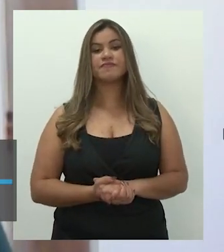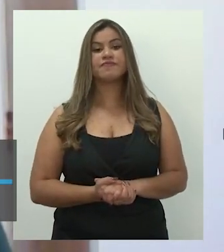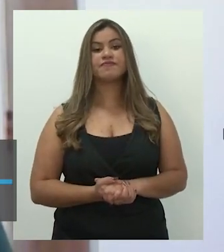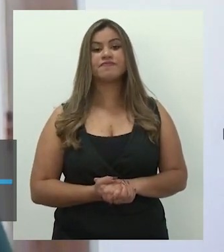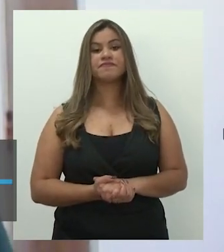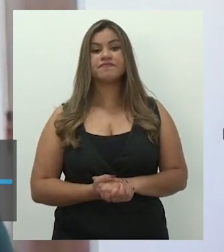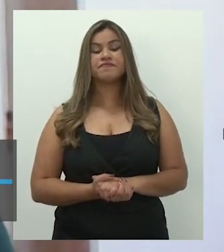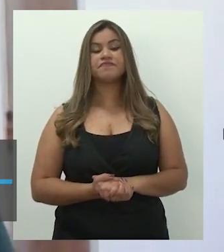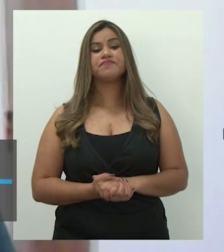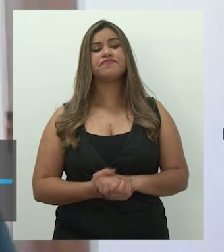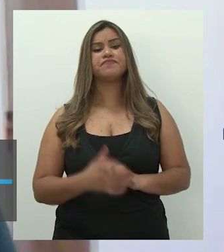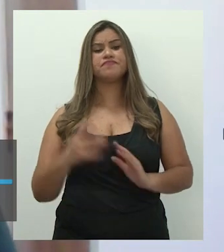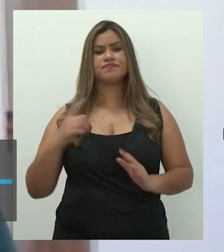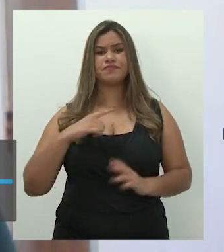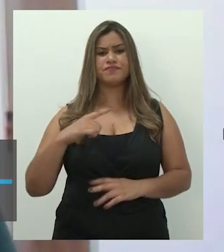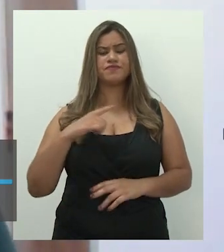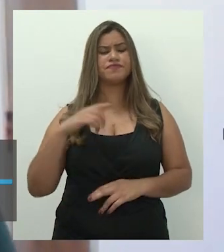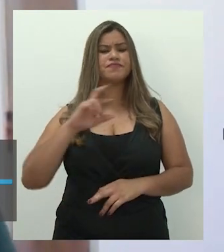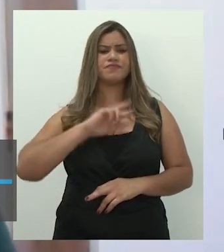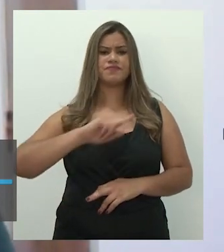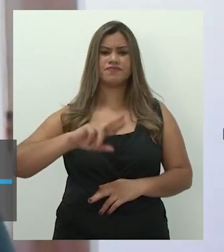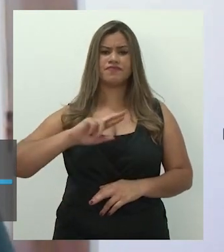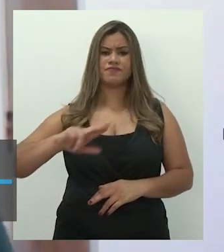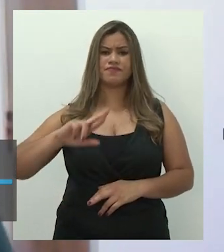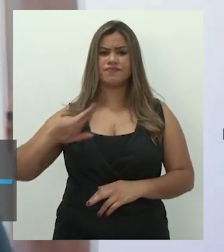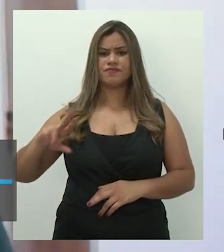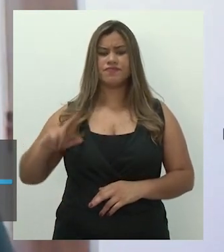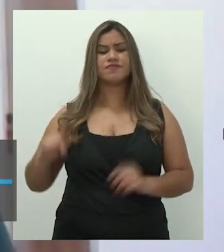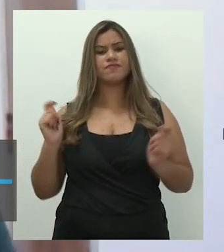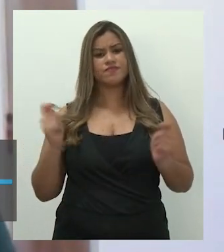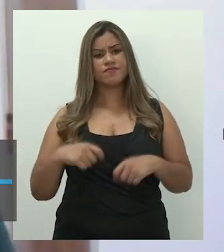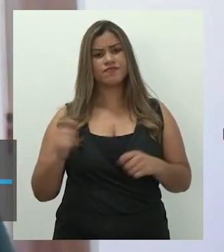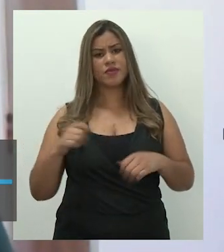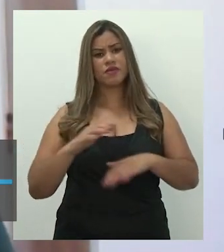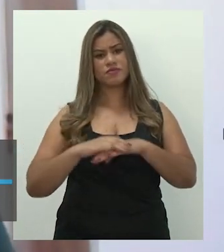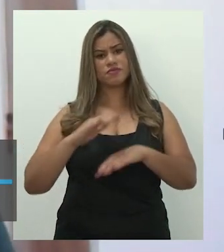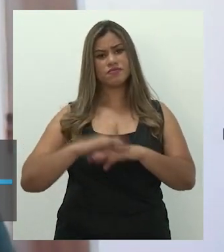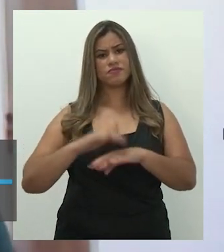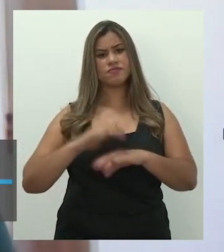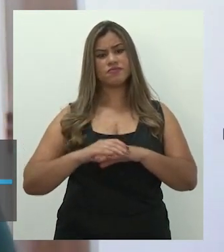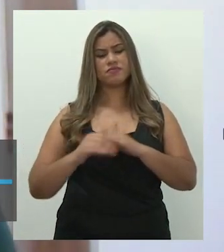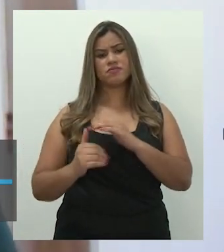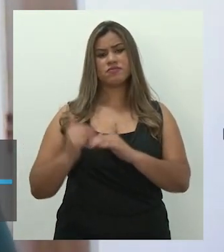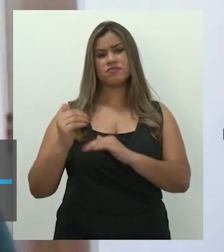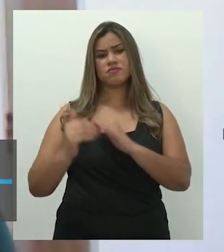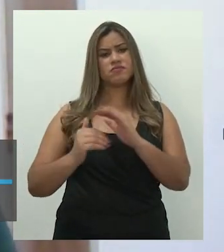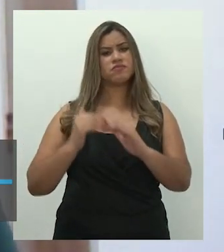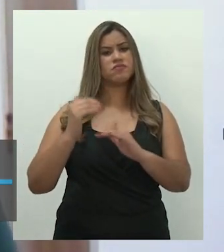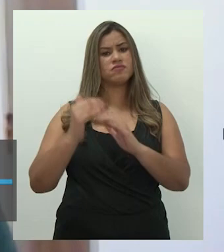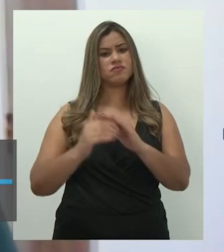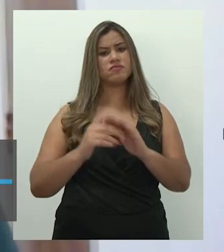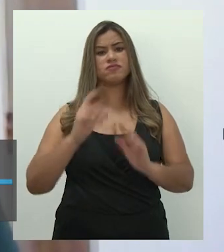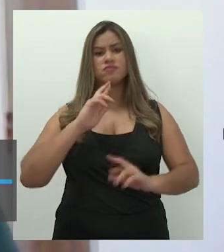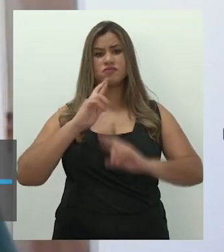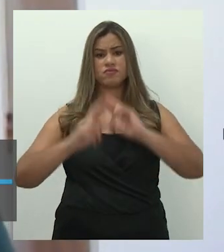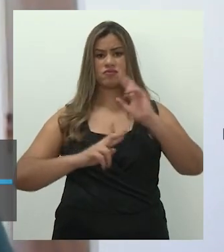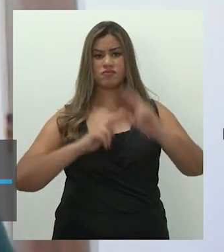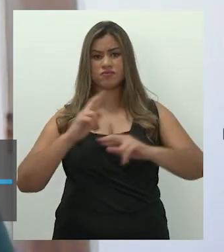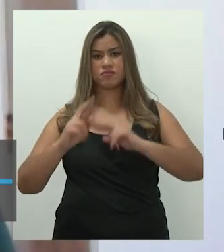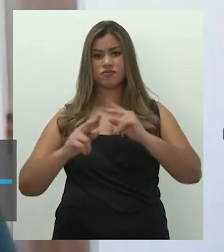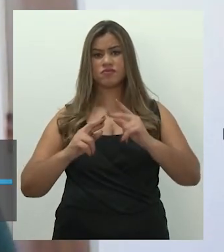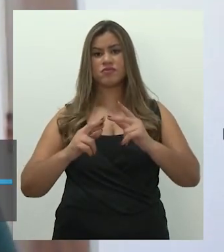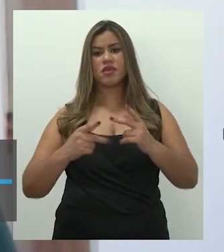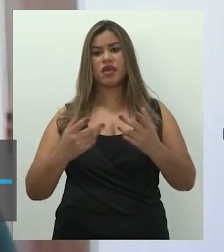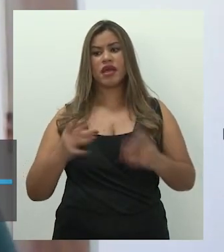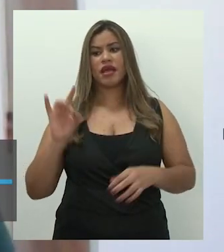várias maneiras para que a gente possa construir esse desenvolvimento e responder essa questão. Cada